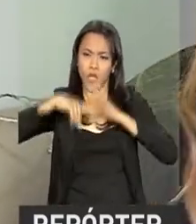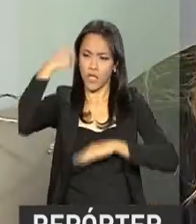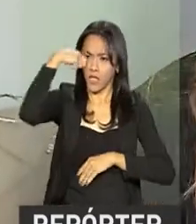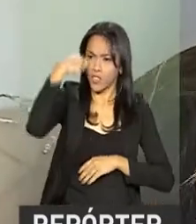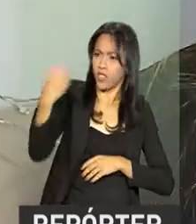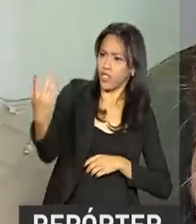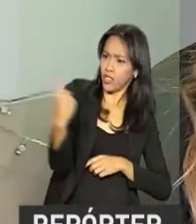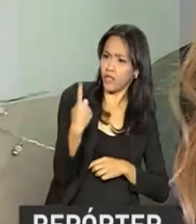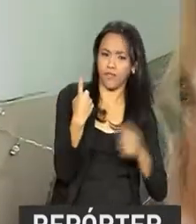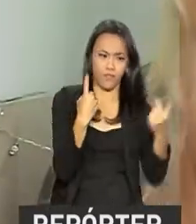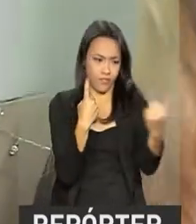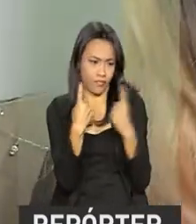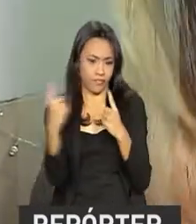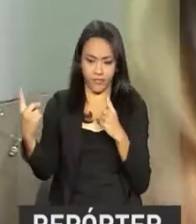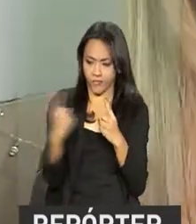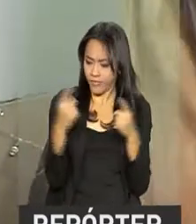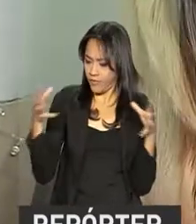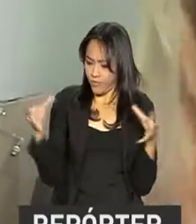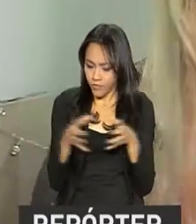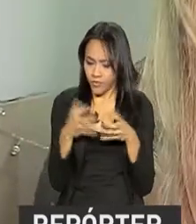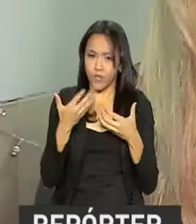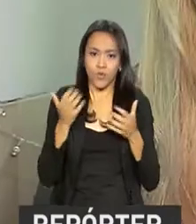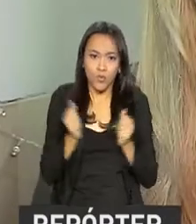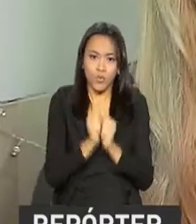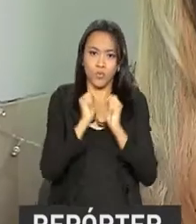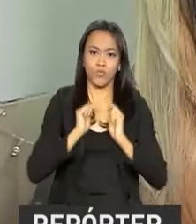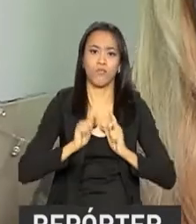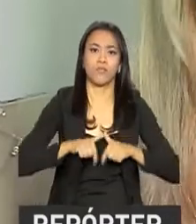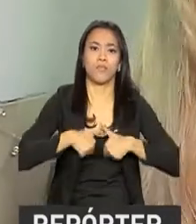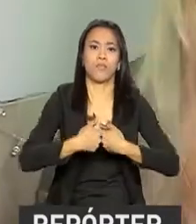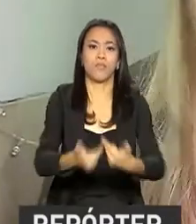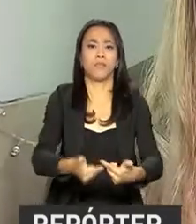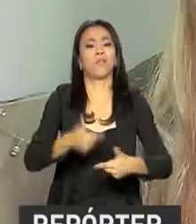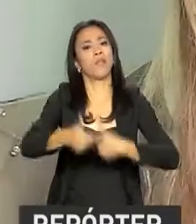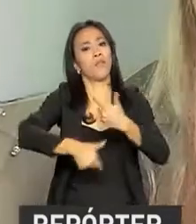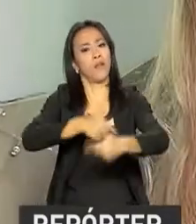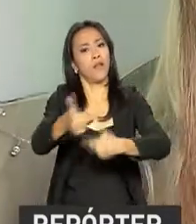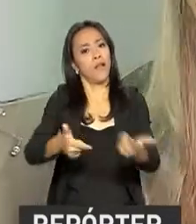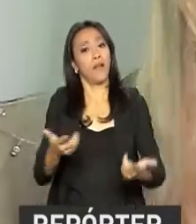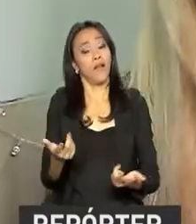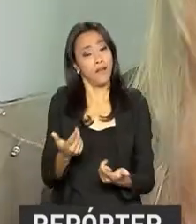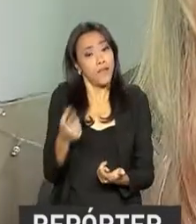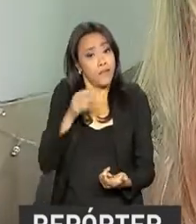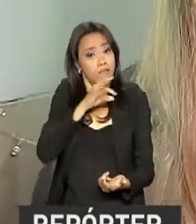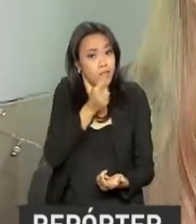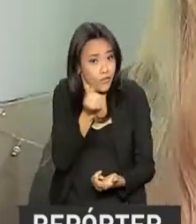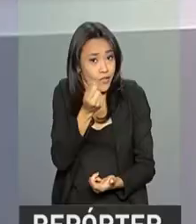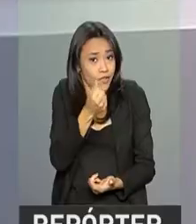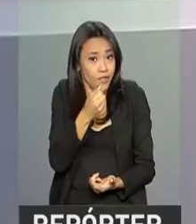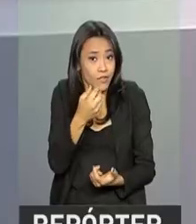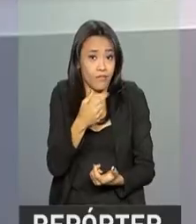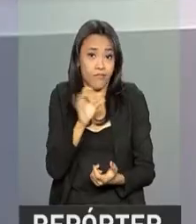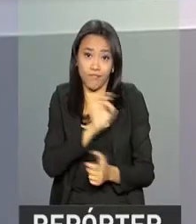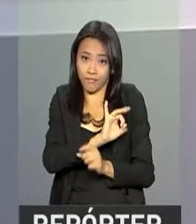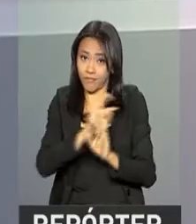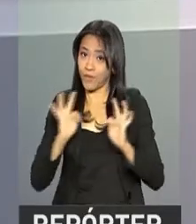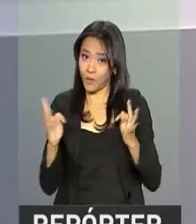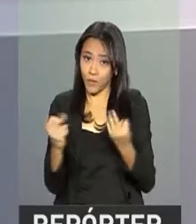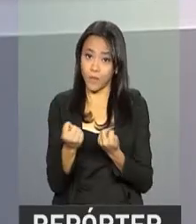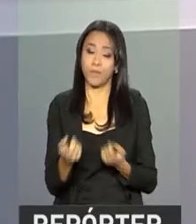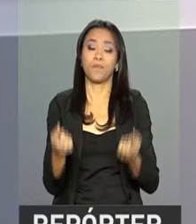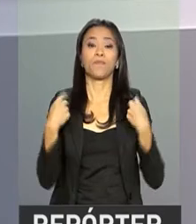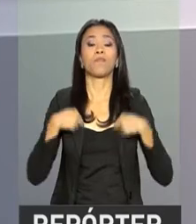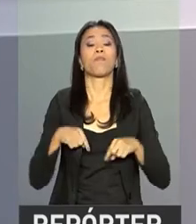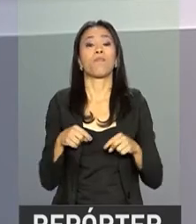mais gente não é equipa a gente trabalhar todo mundo junto e pra gerando renda para todo mundo as